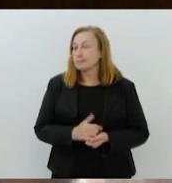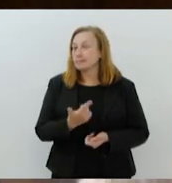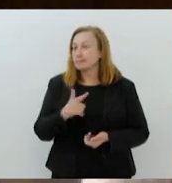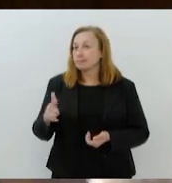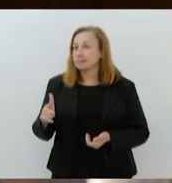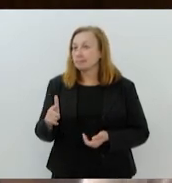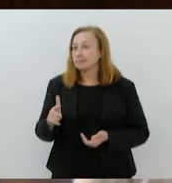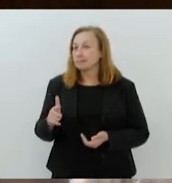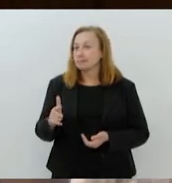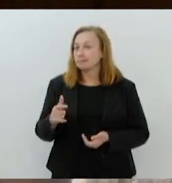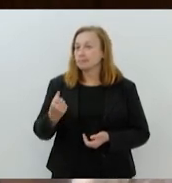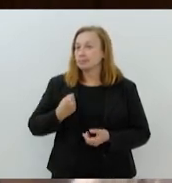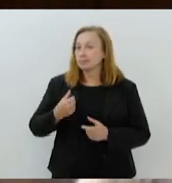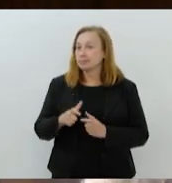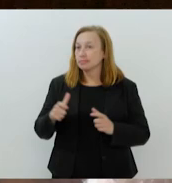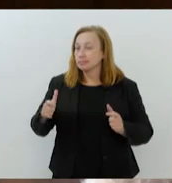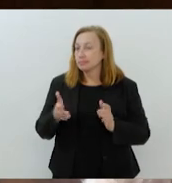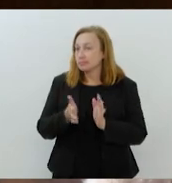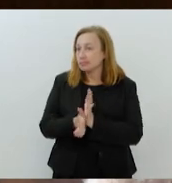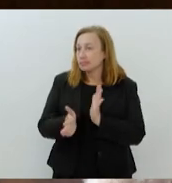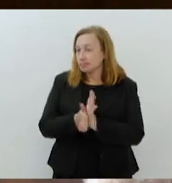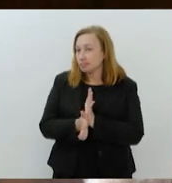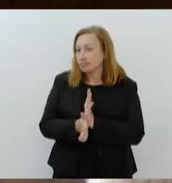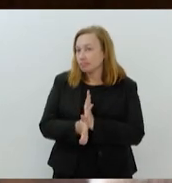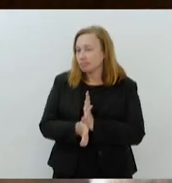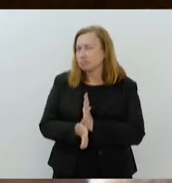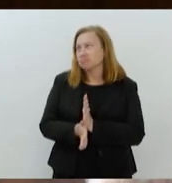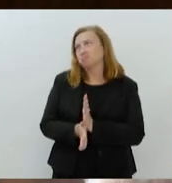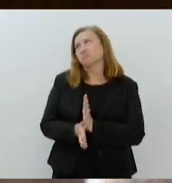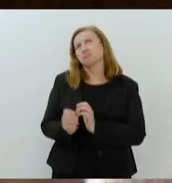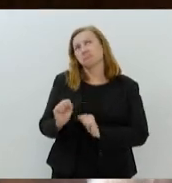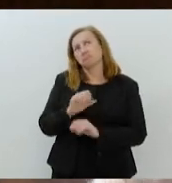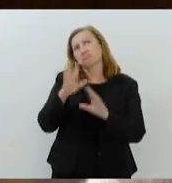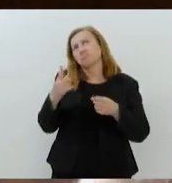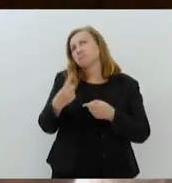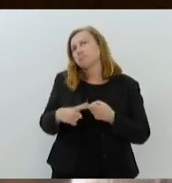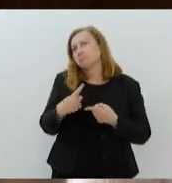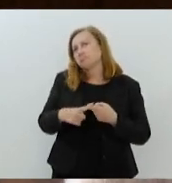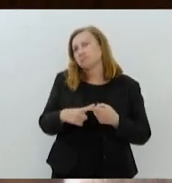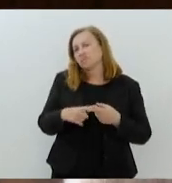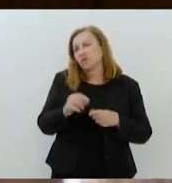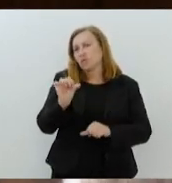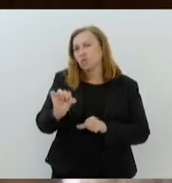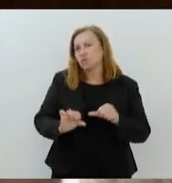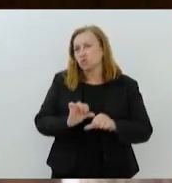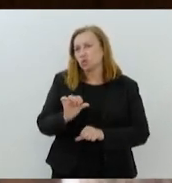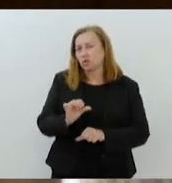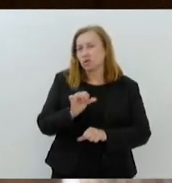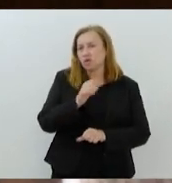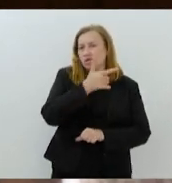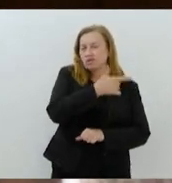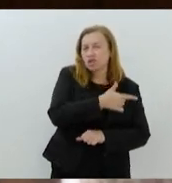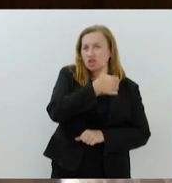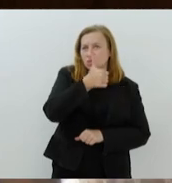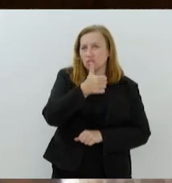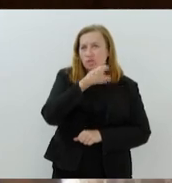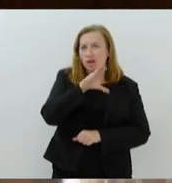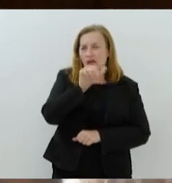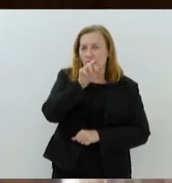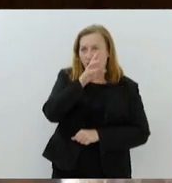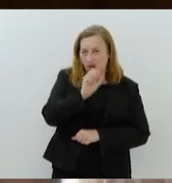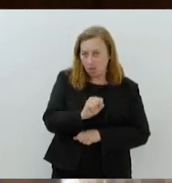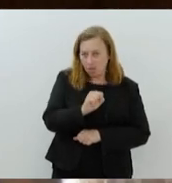despesa. Está claro. Por quê? Se troca 21 cargos de